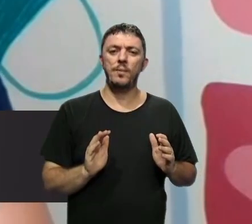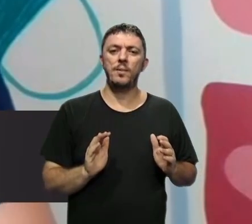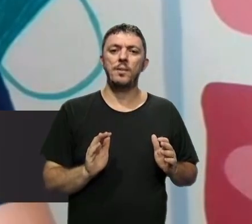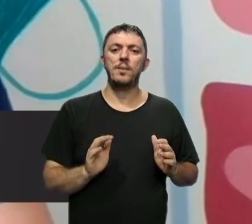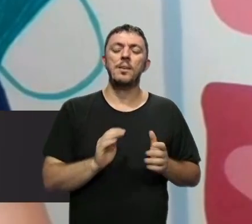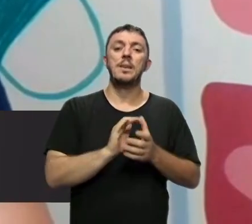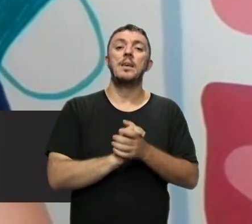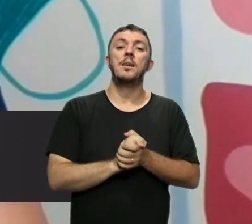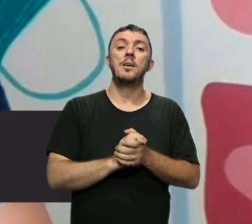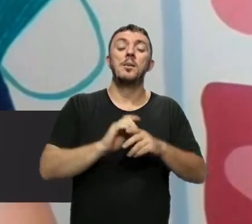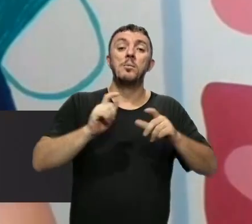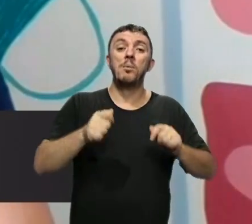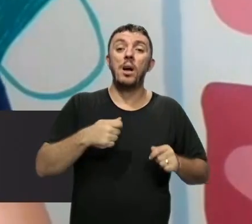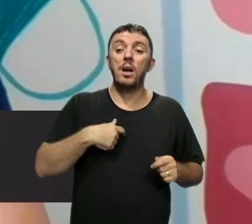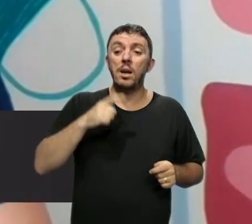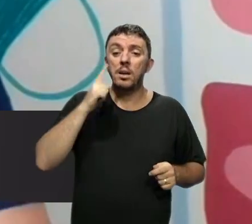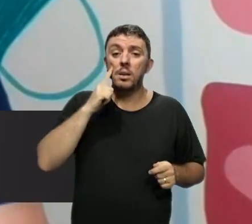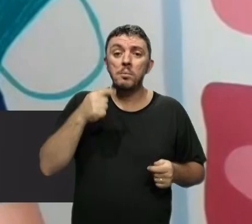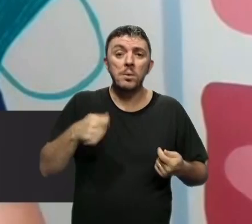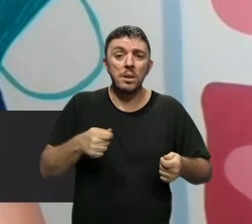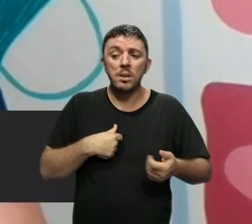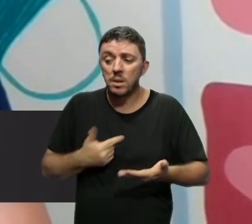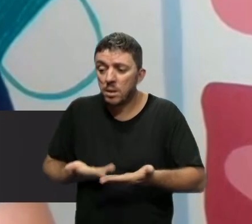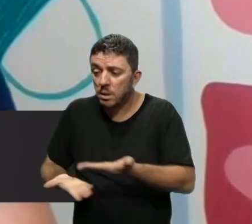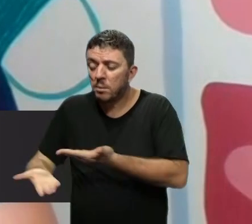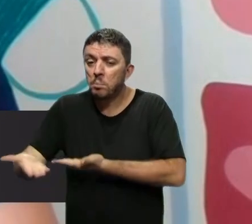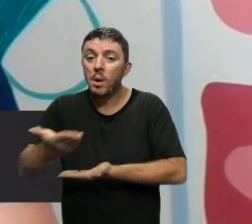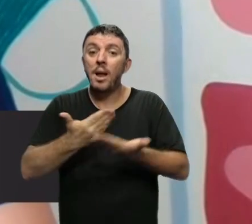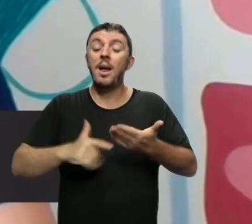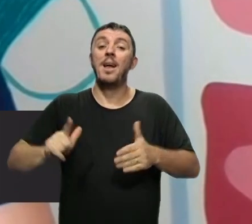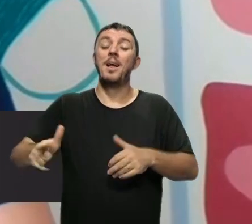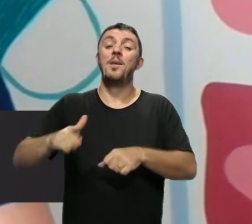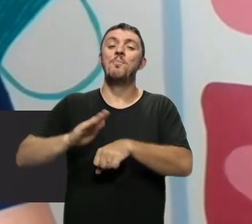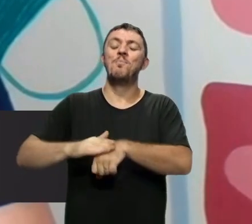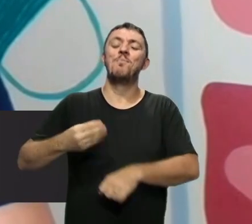acontecer na interação com o mundo como ele é, no mundo vivo.